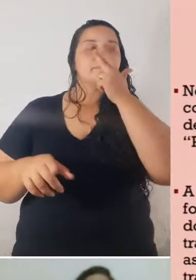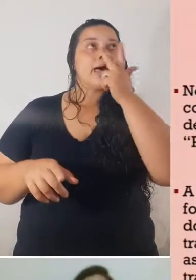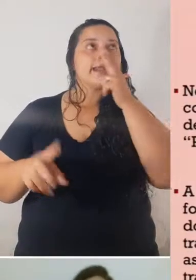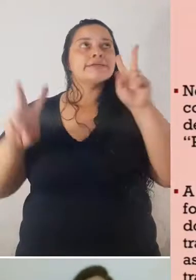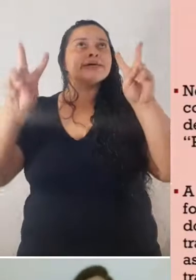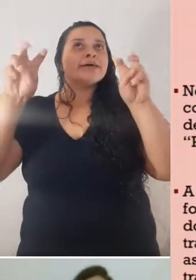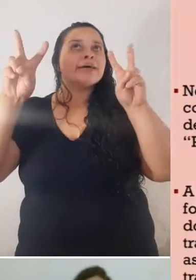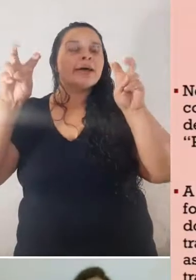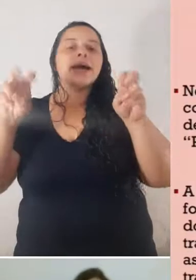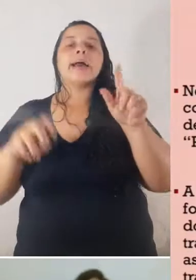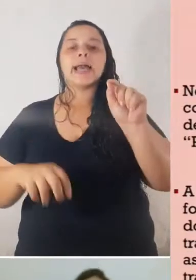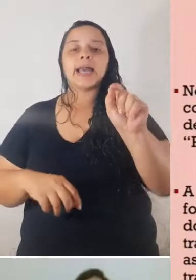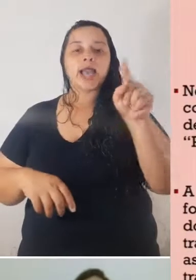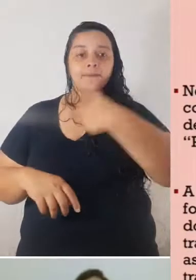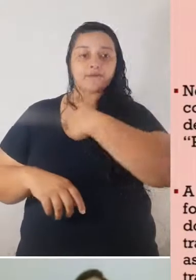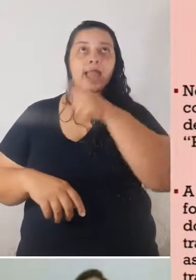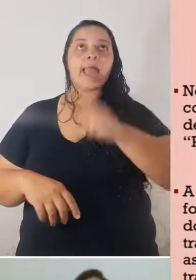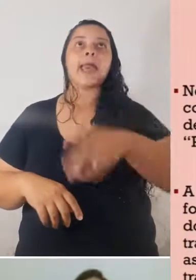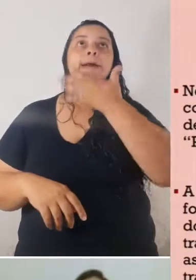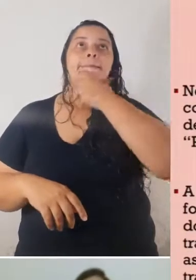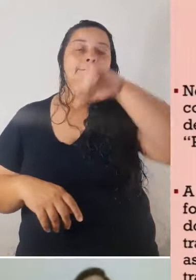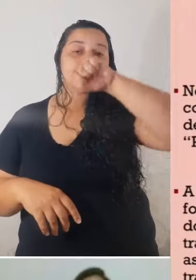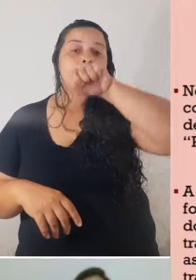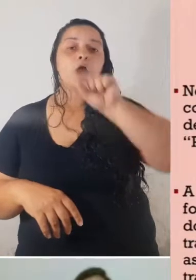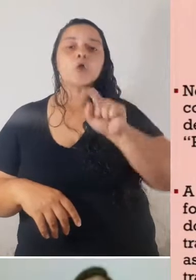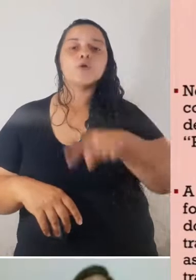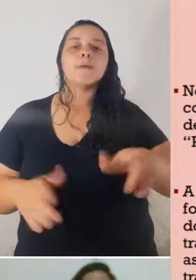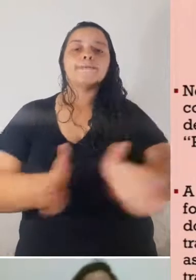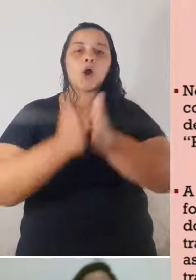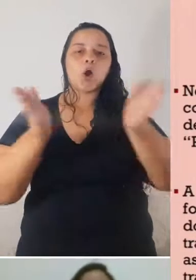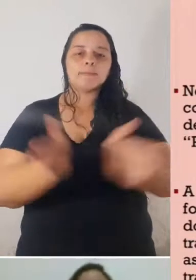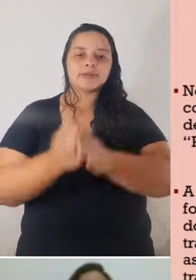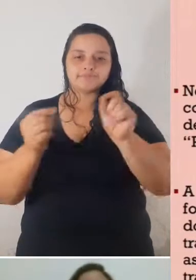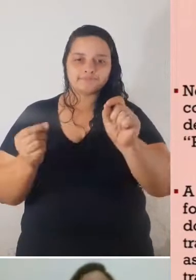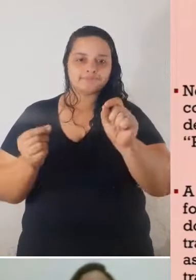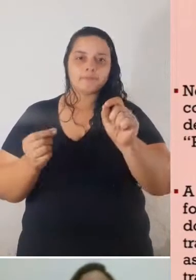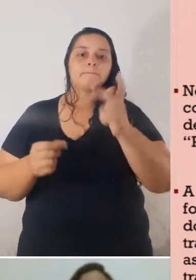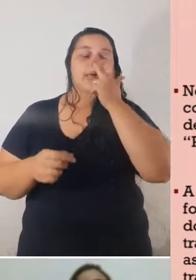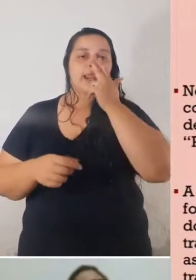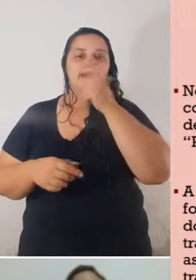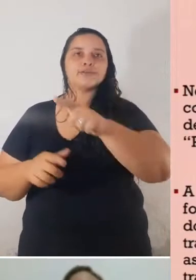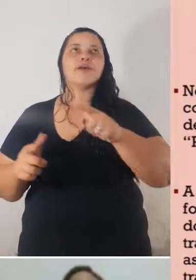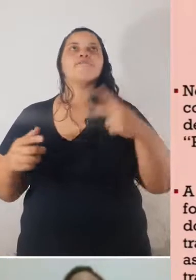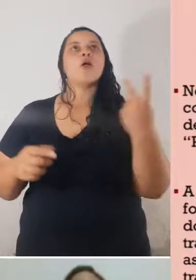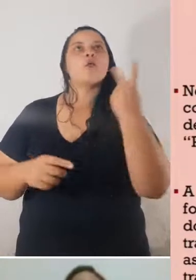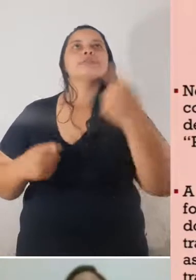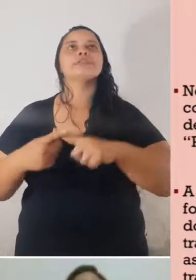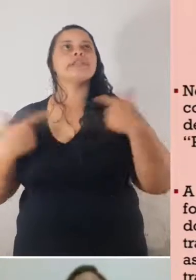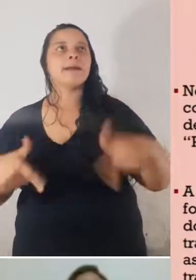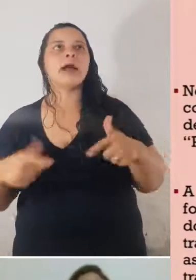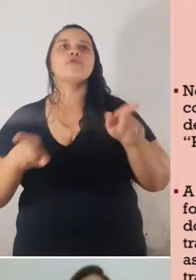dos pobres. A propaganda, então, ela vai desenvolver um papel forte para valorizar tanto o trabalho quanto